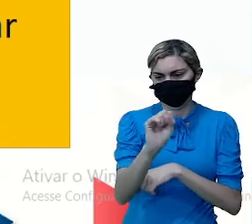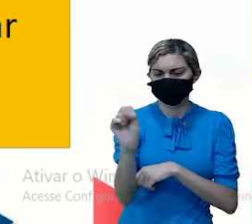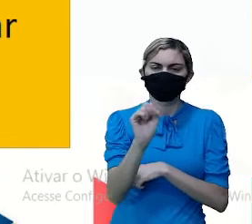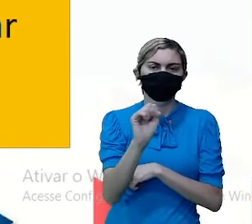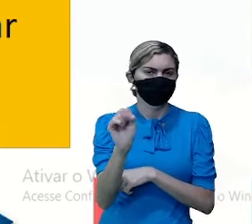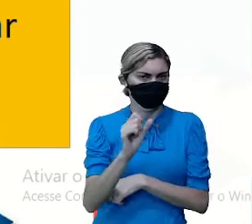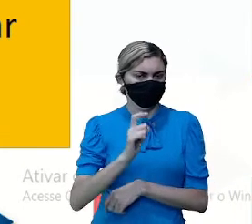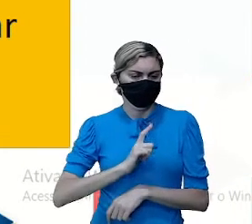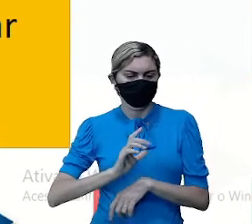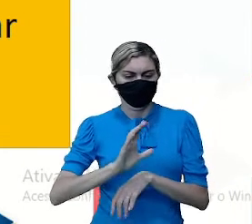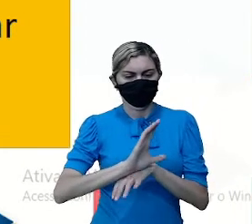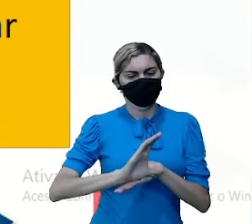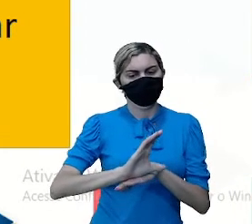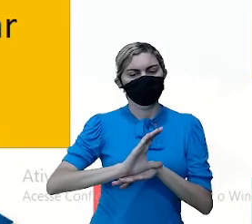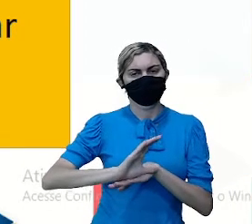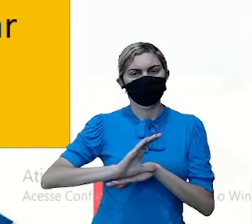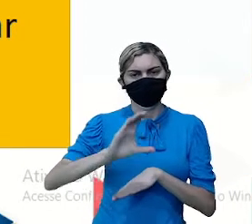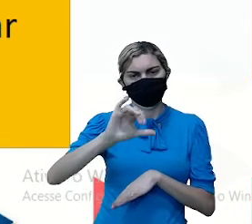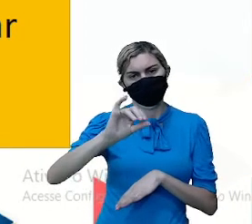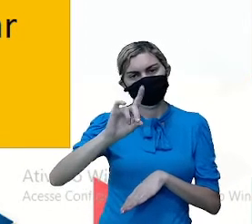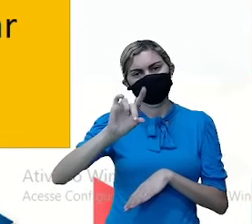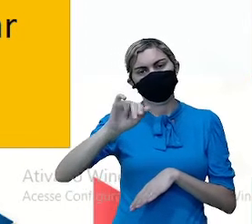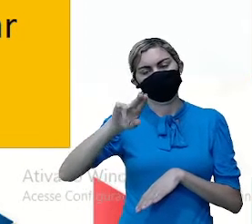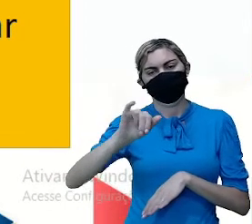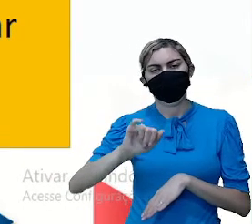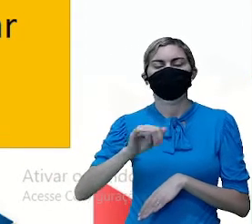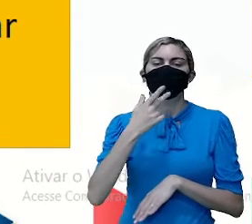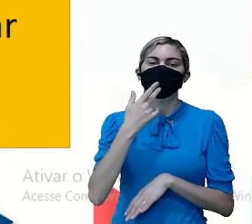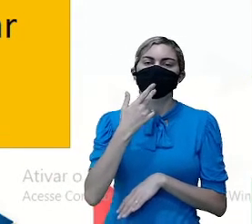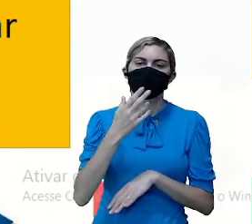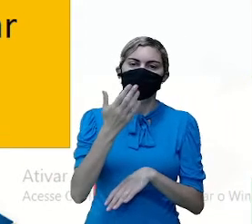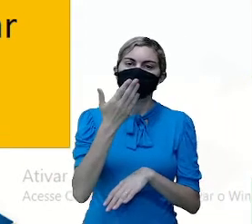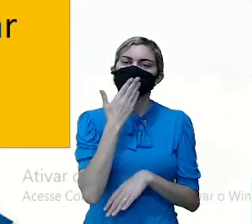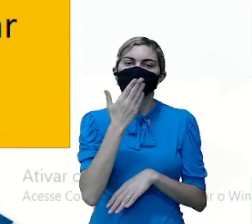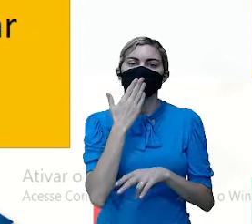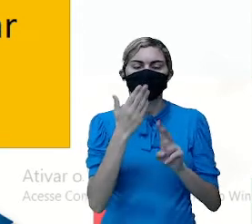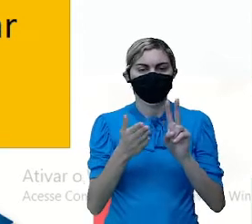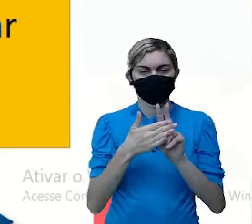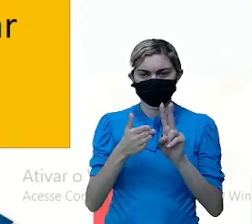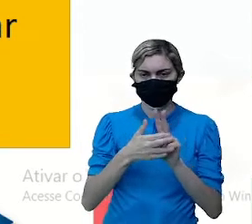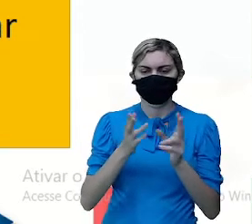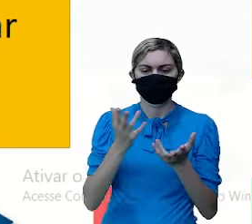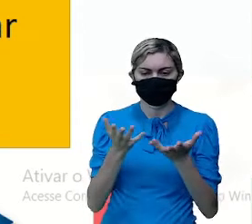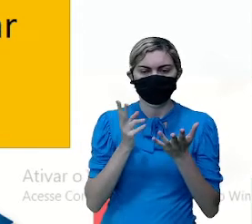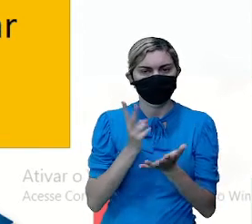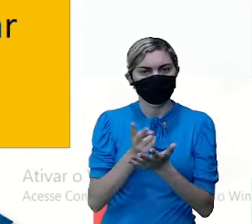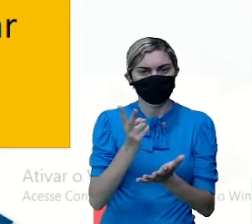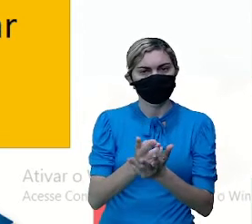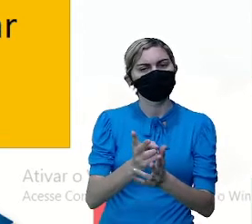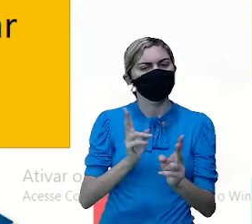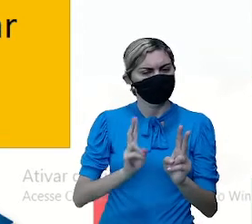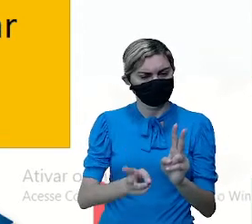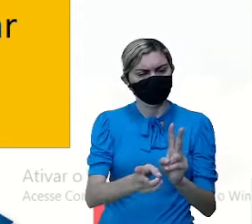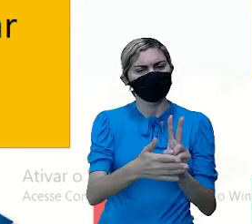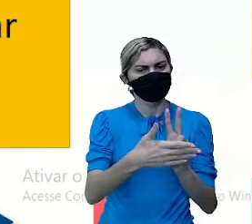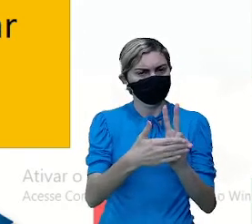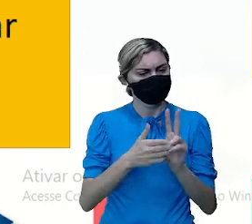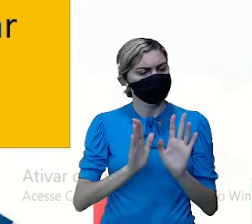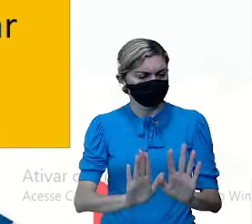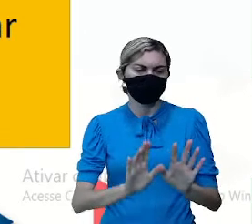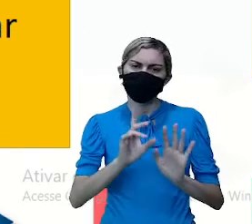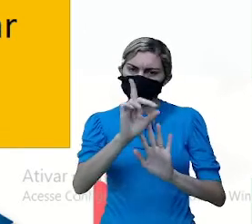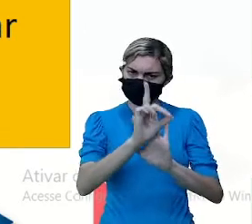é a Constituição cidadã. Diz, os índios querem continuar sendo índios e têm esse